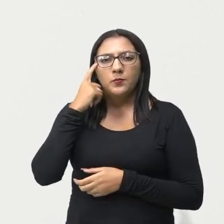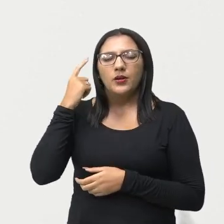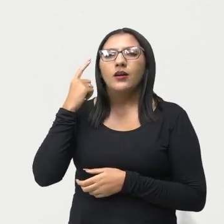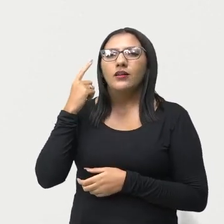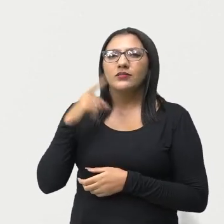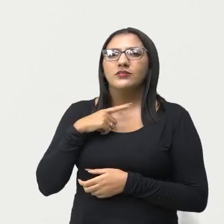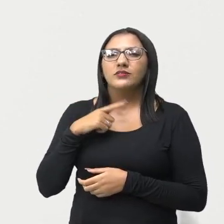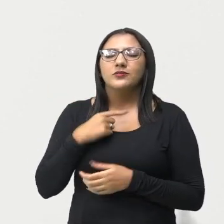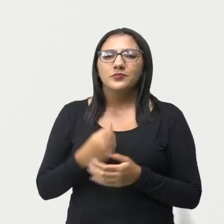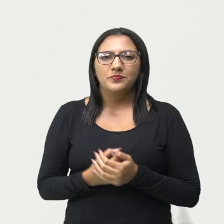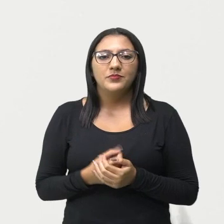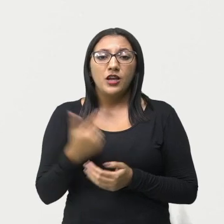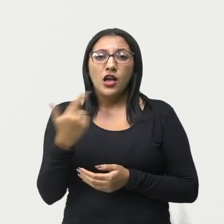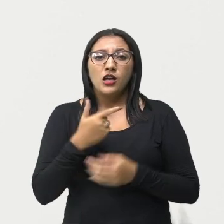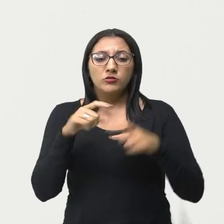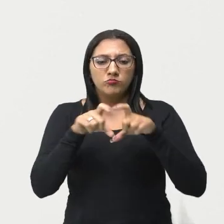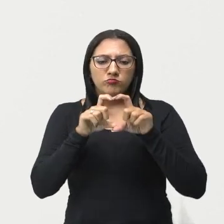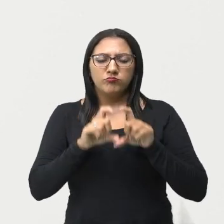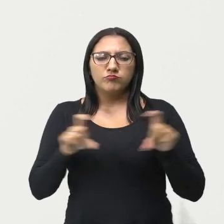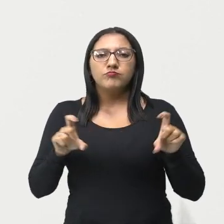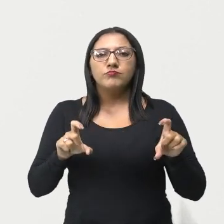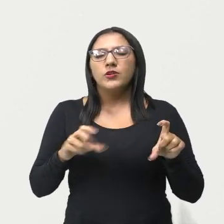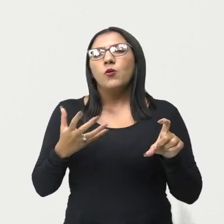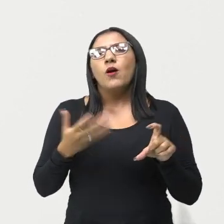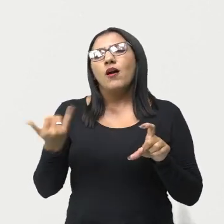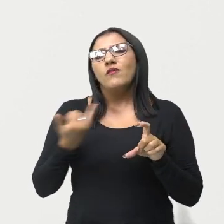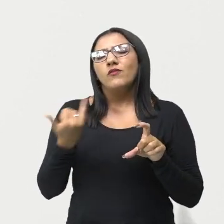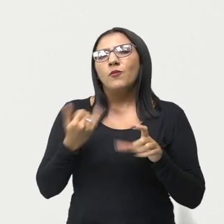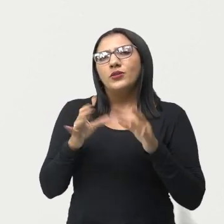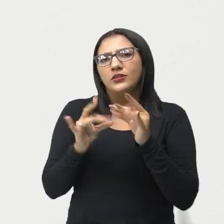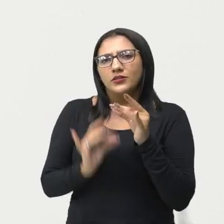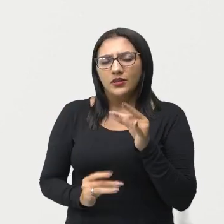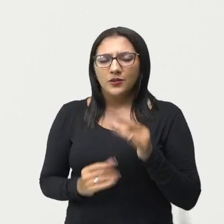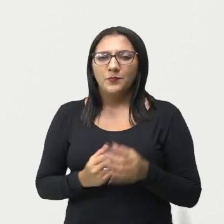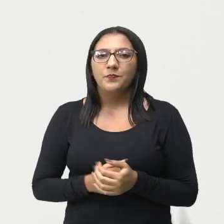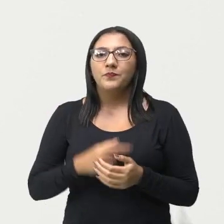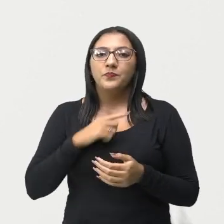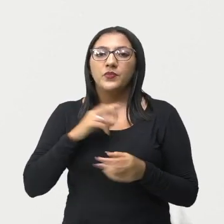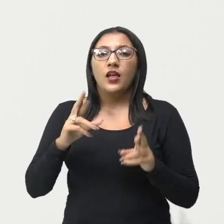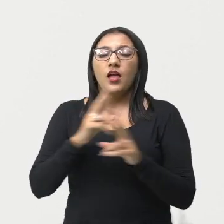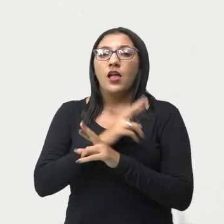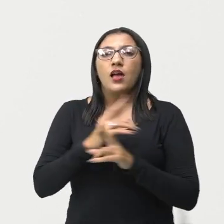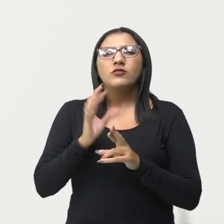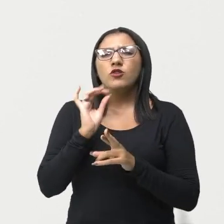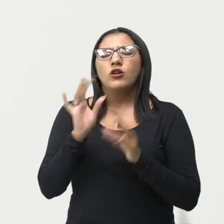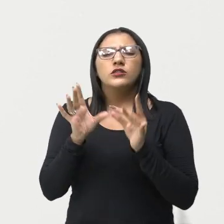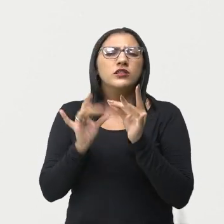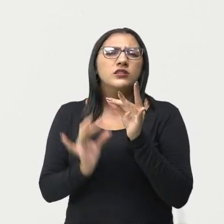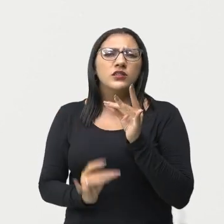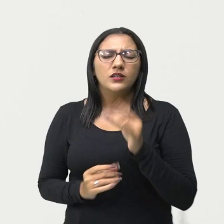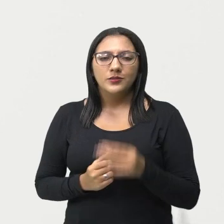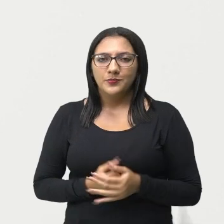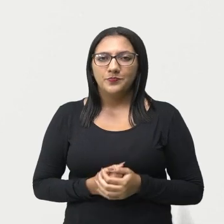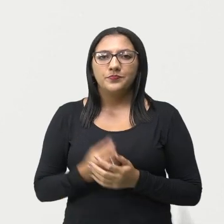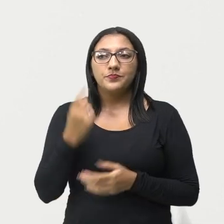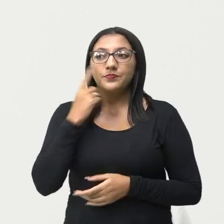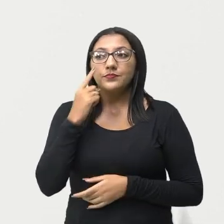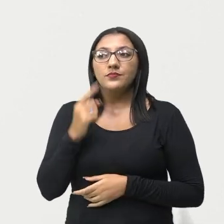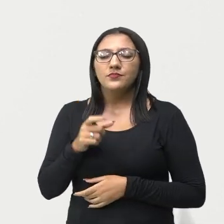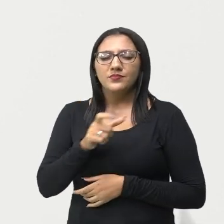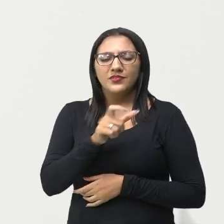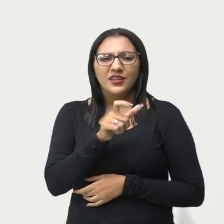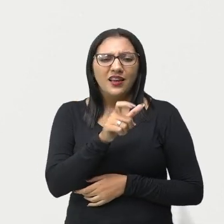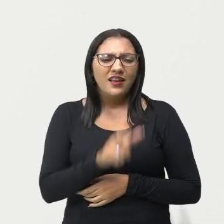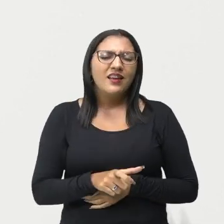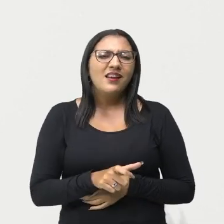Olha só, no segundo parágrafo, as informações que nós vamos ter que serão secundárias à primeira. Lin Jinwen